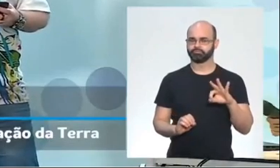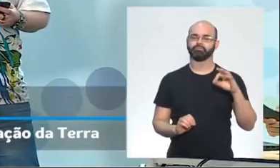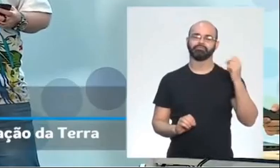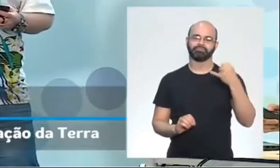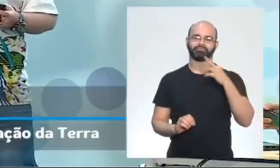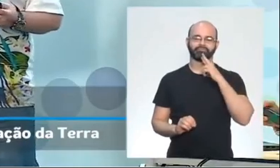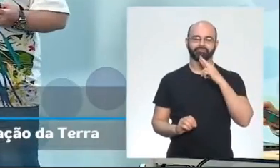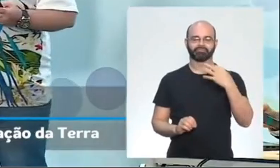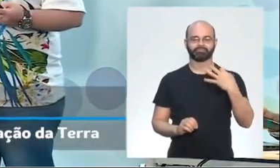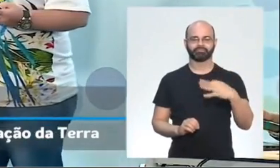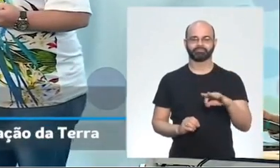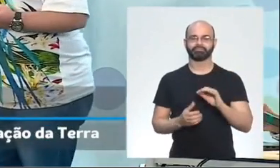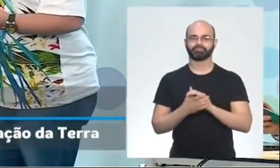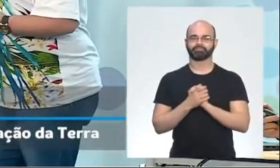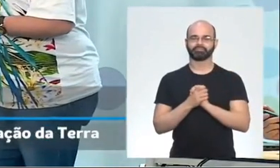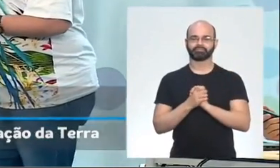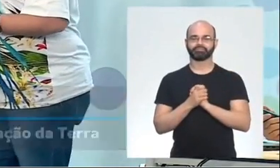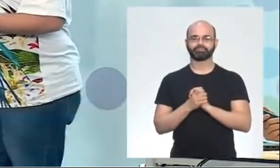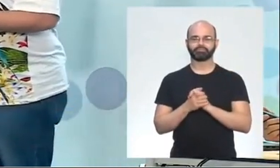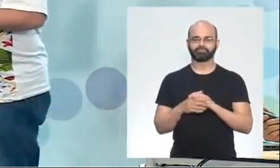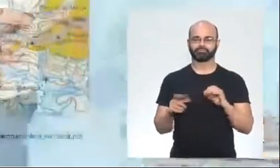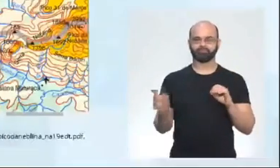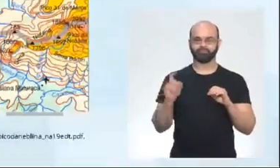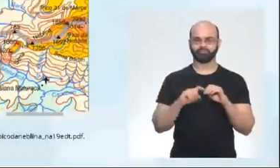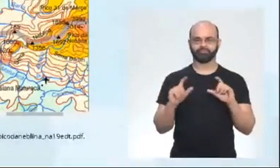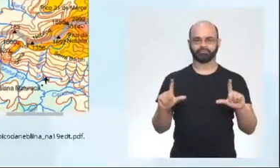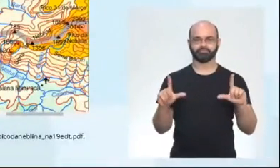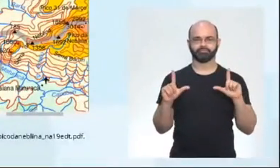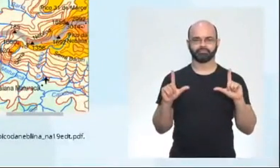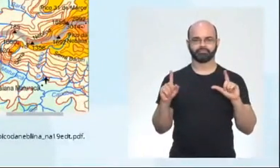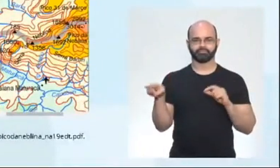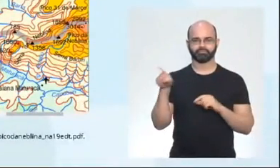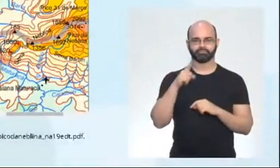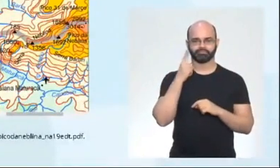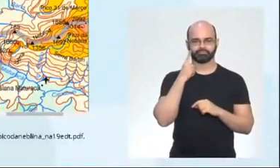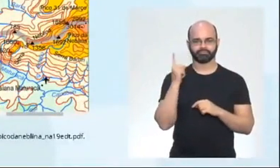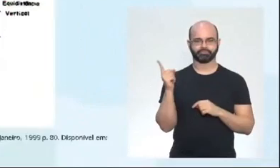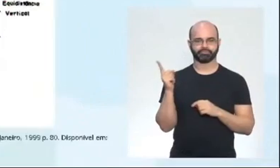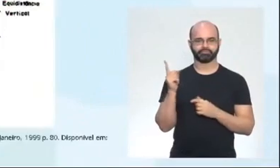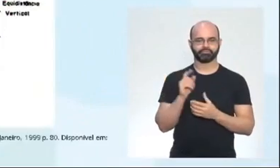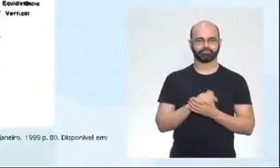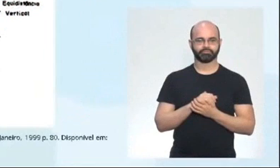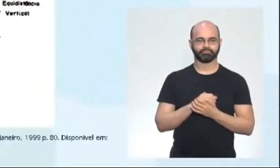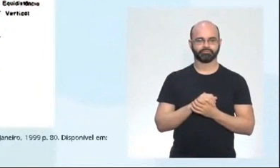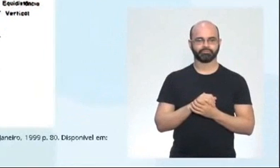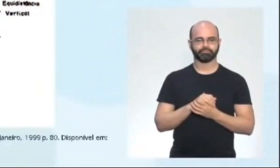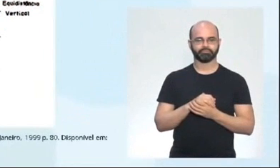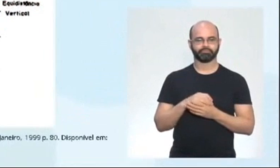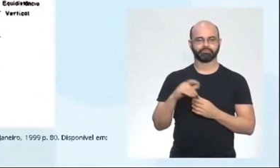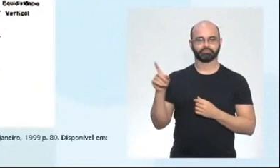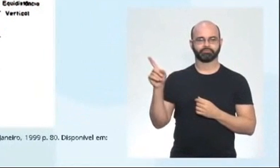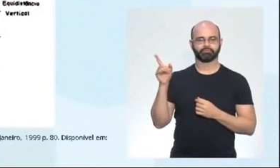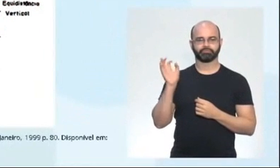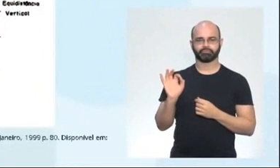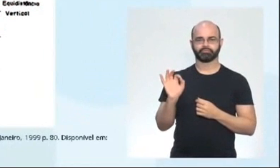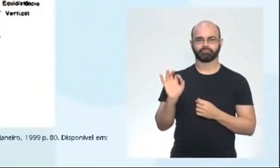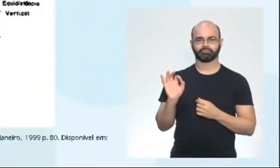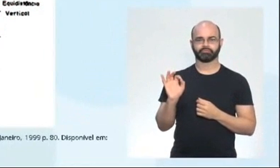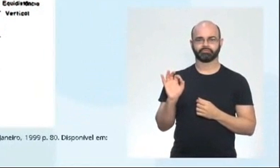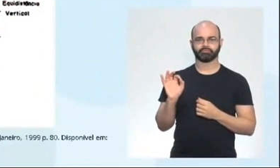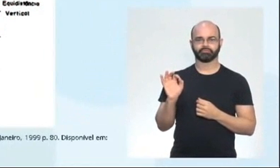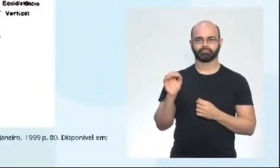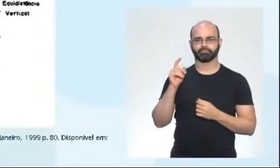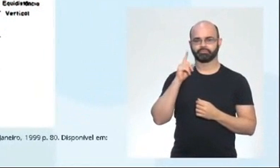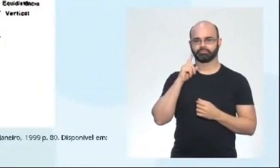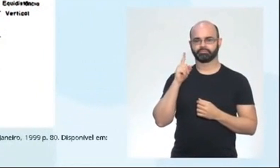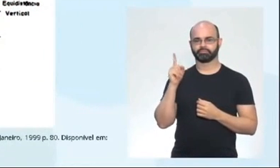certíssimo, parabéns. Vamos voltar lá para a imagem rapidinho, só para vocês observarem, vamos lá? Coloca a imagem, perfeito, aqui ó. Se a